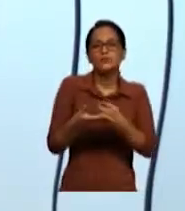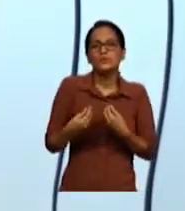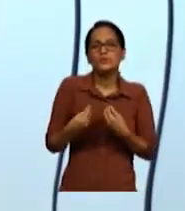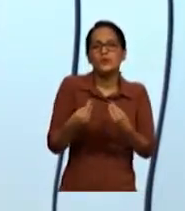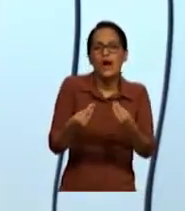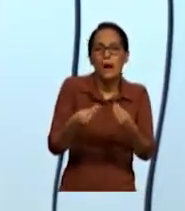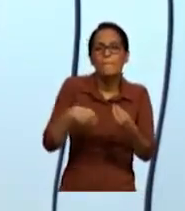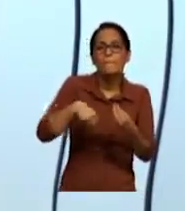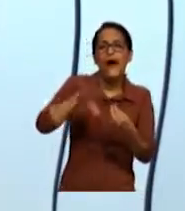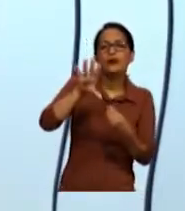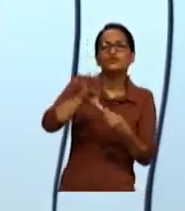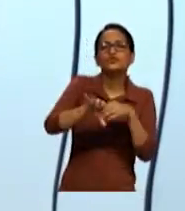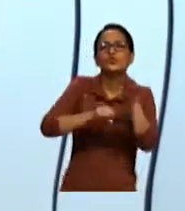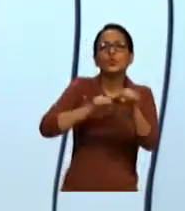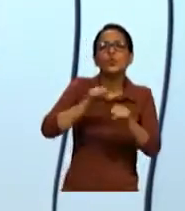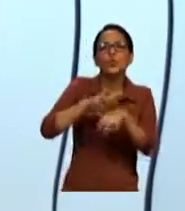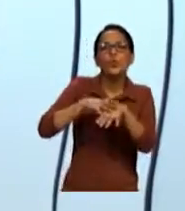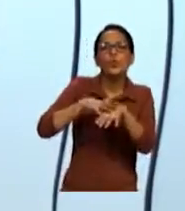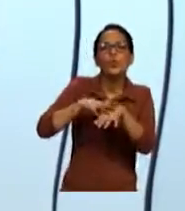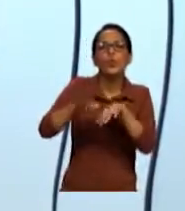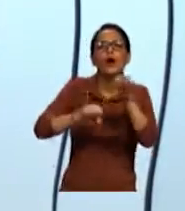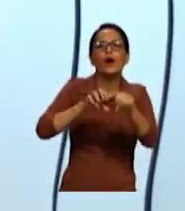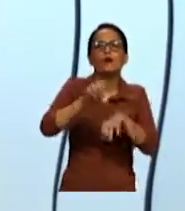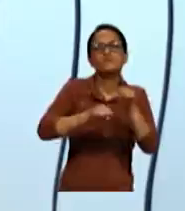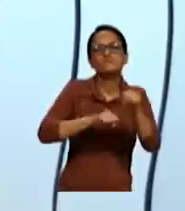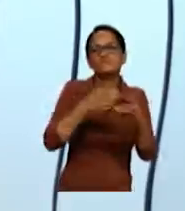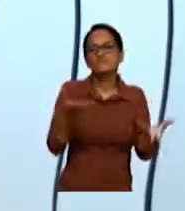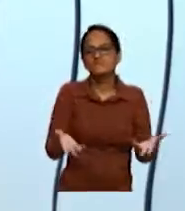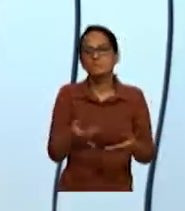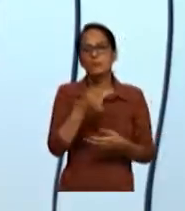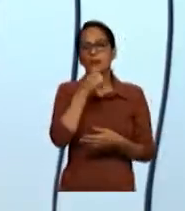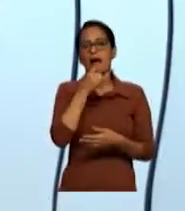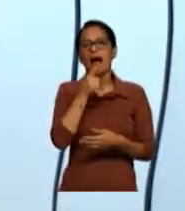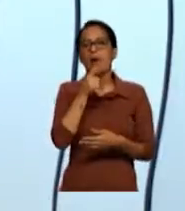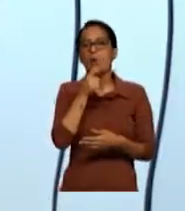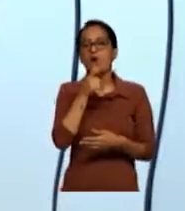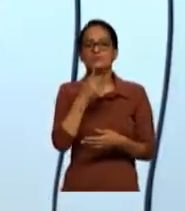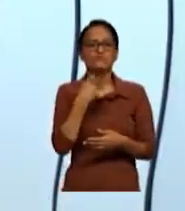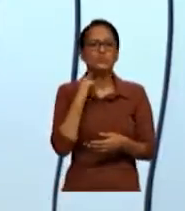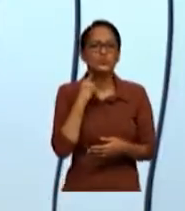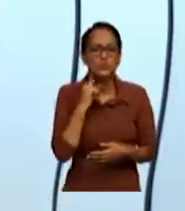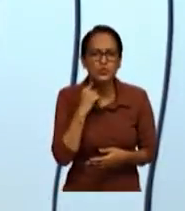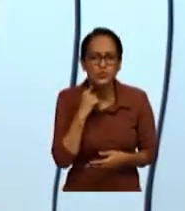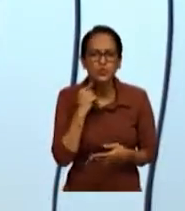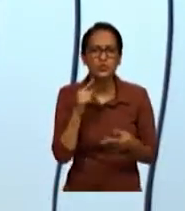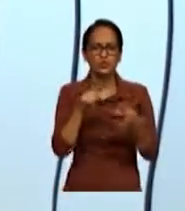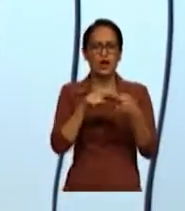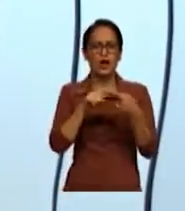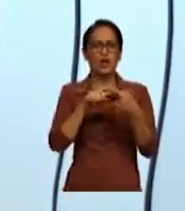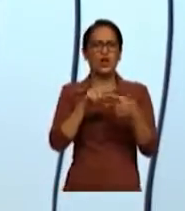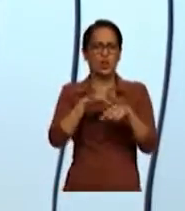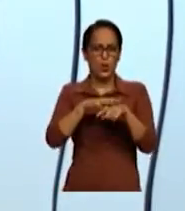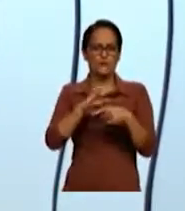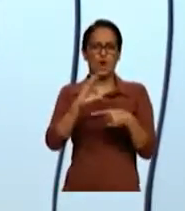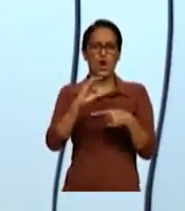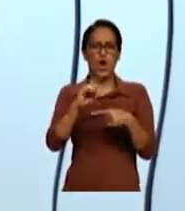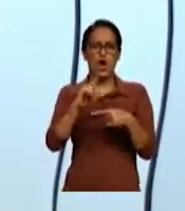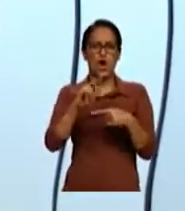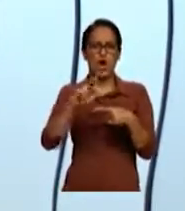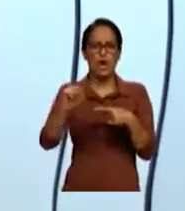adquirir. Doenças que são de veiculação hídrica, por exemplo, como cólera,